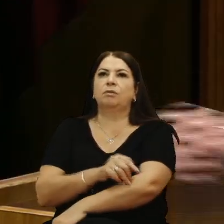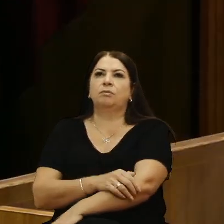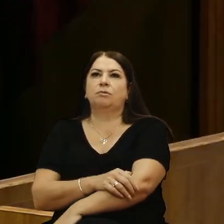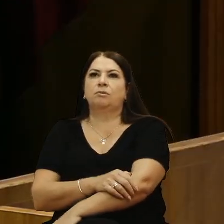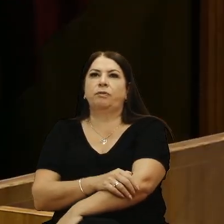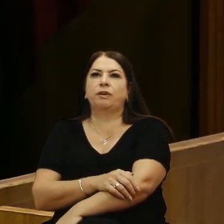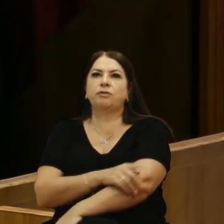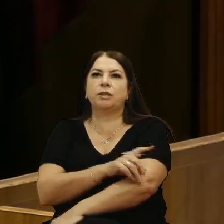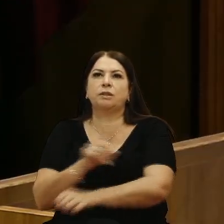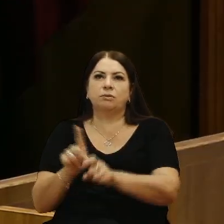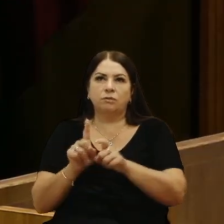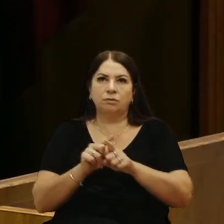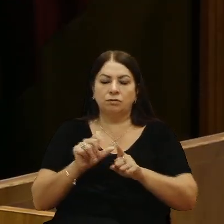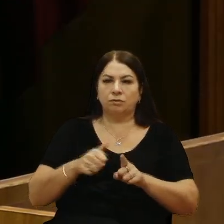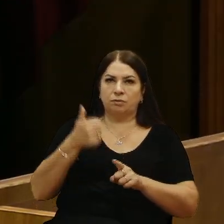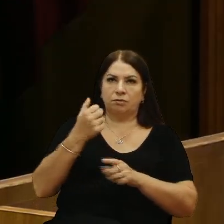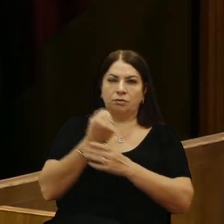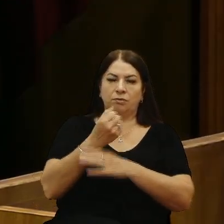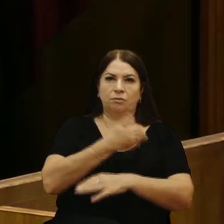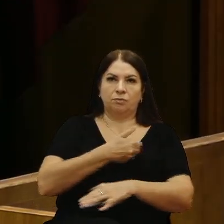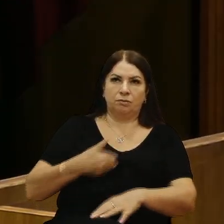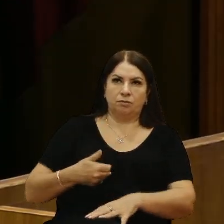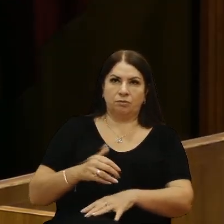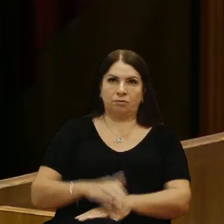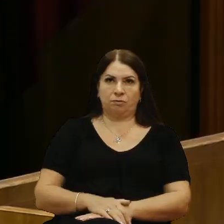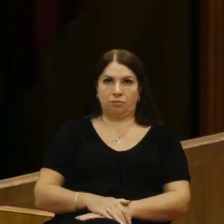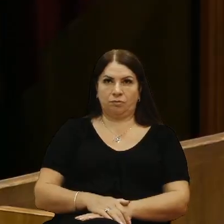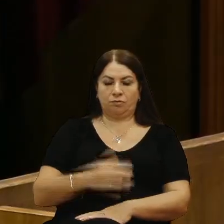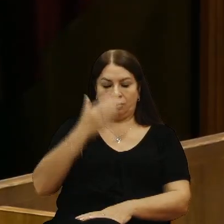esse incremento e essa melhoria na segurança pública gaúcha. Seria